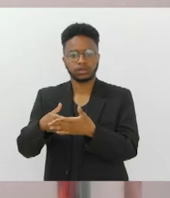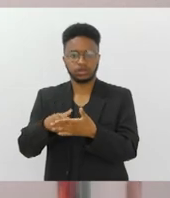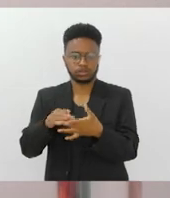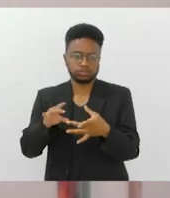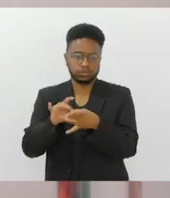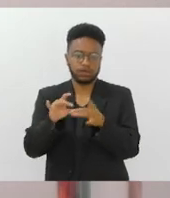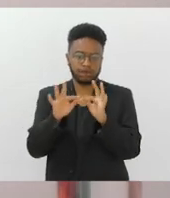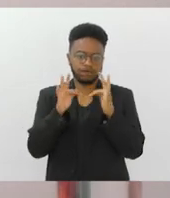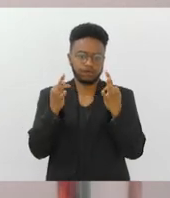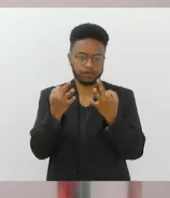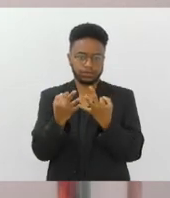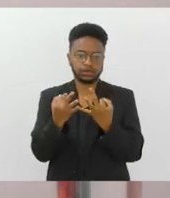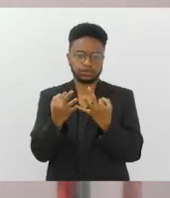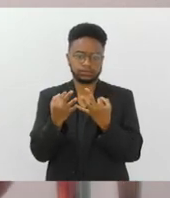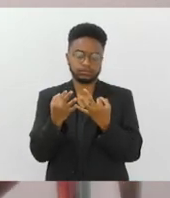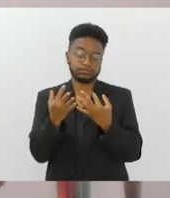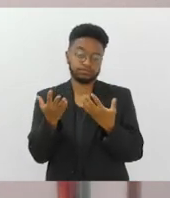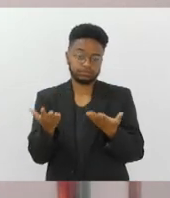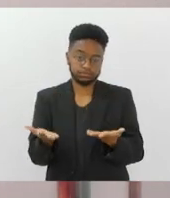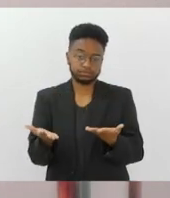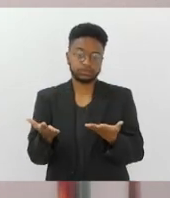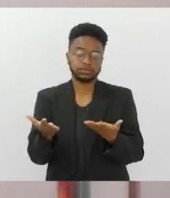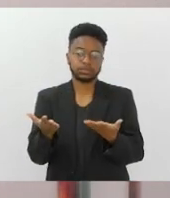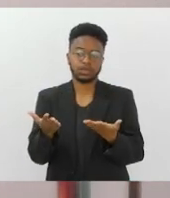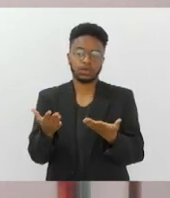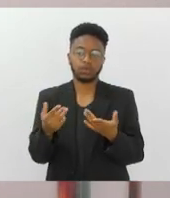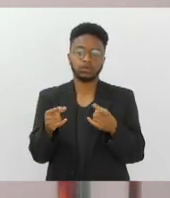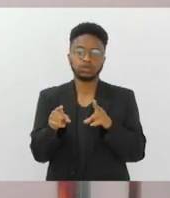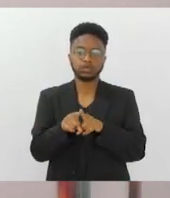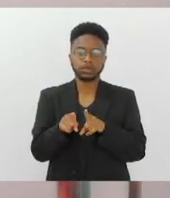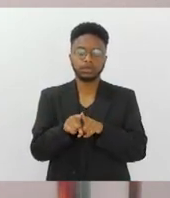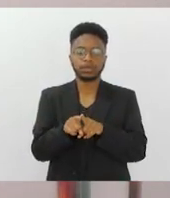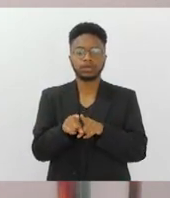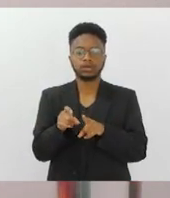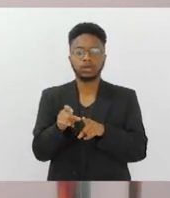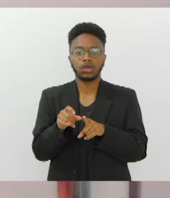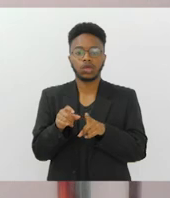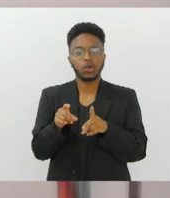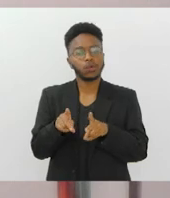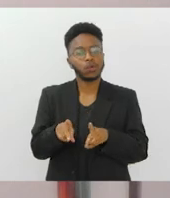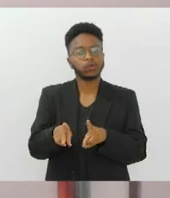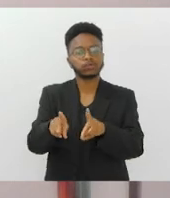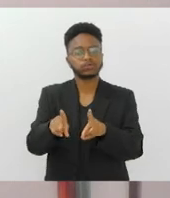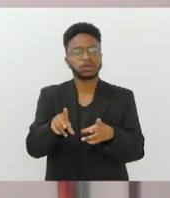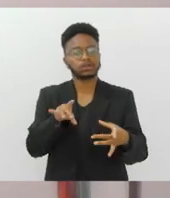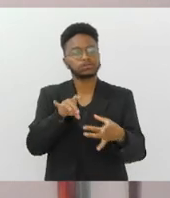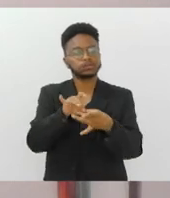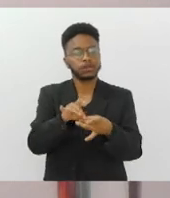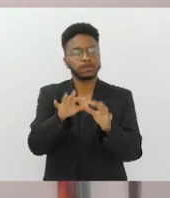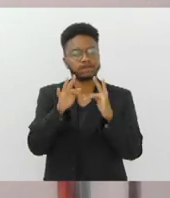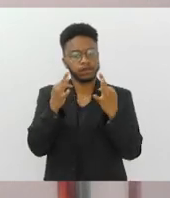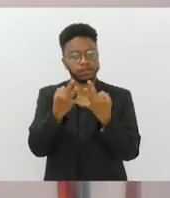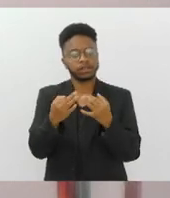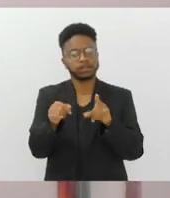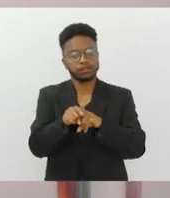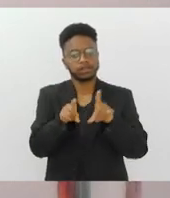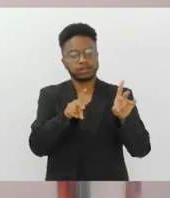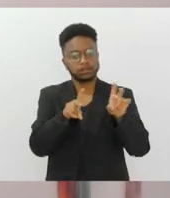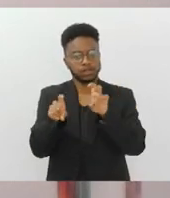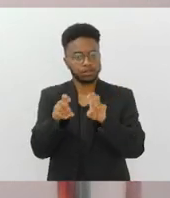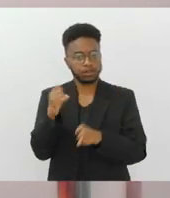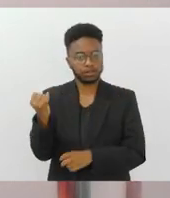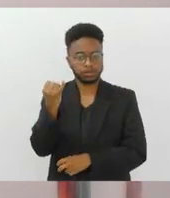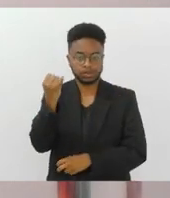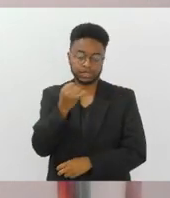familiares. Então, o acesso, inclusive, à manutenção dos vínculos familiares também é um elemento muito importante. Então,